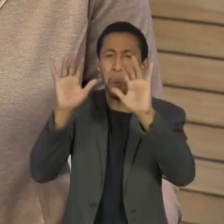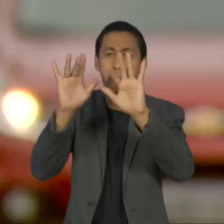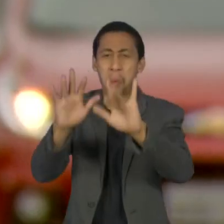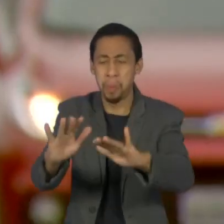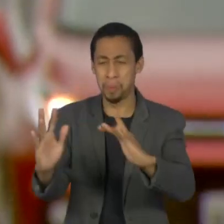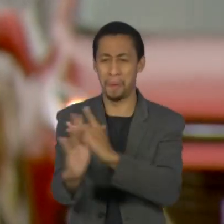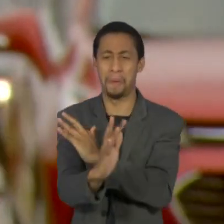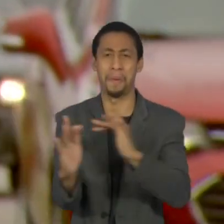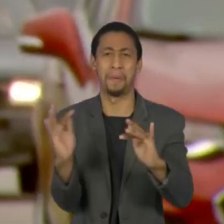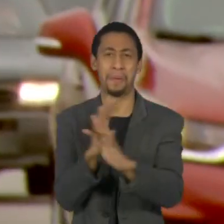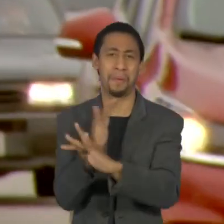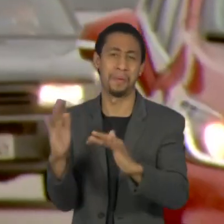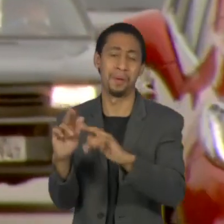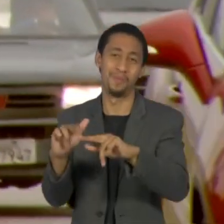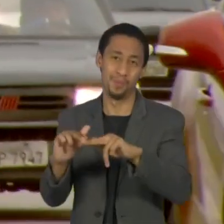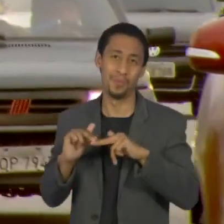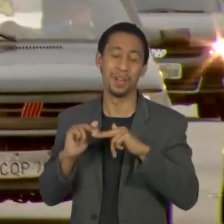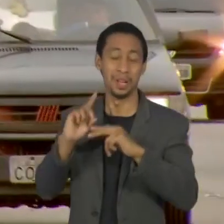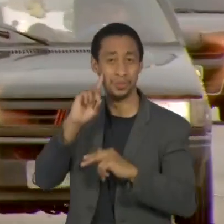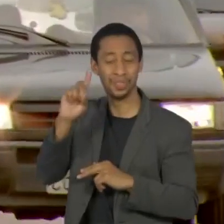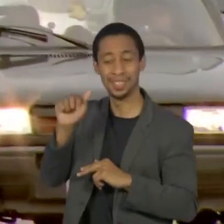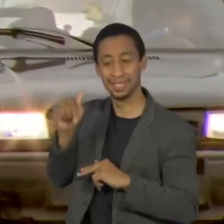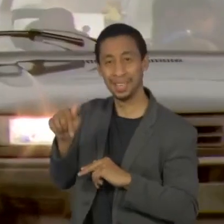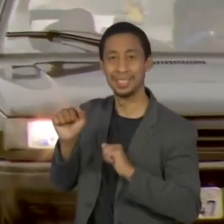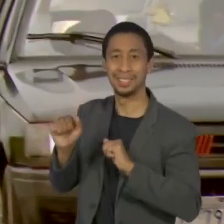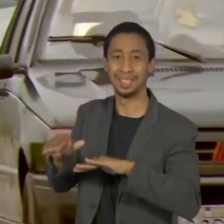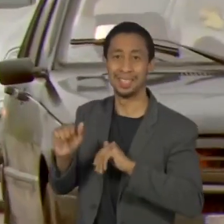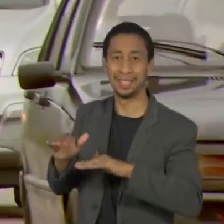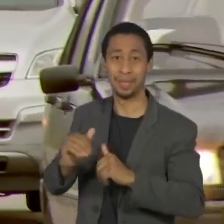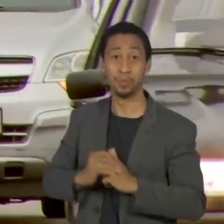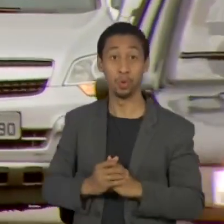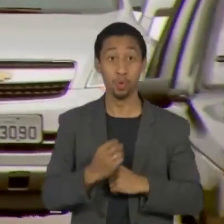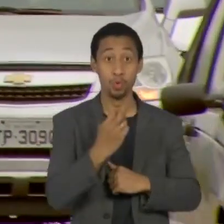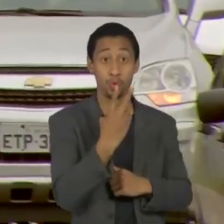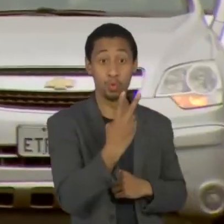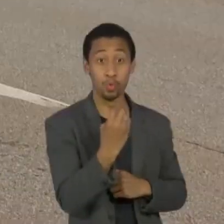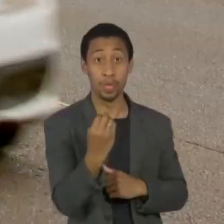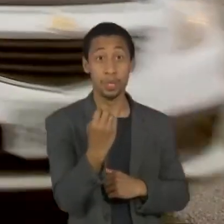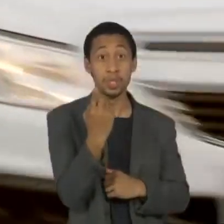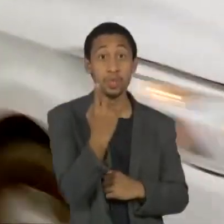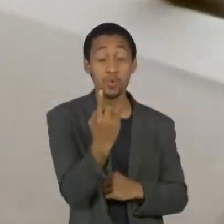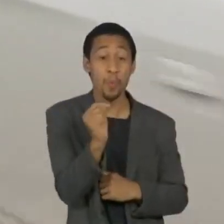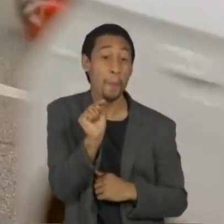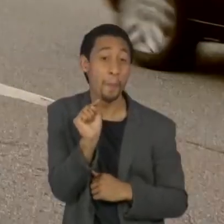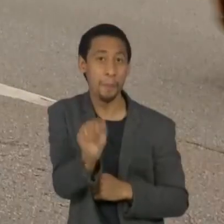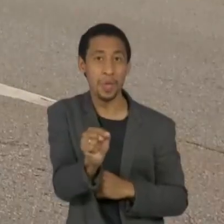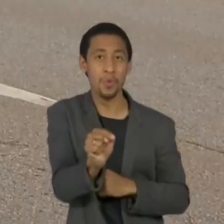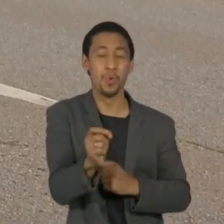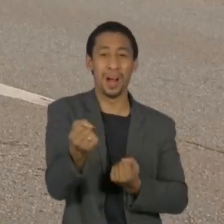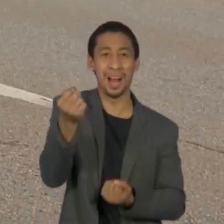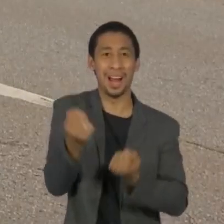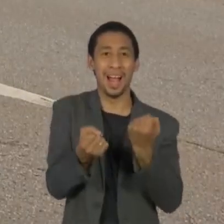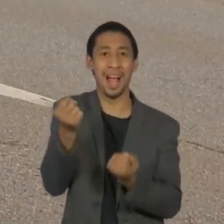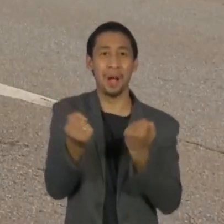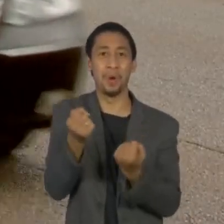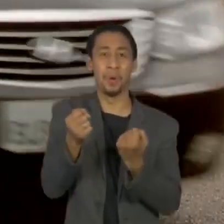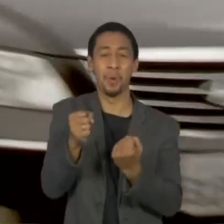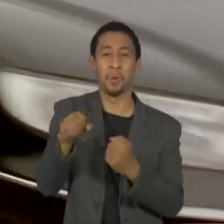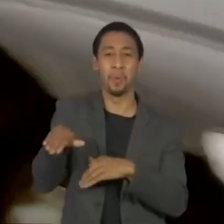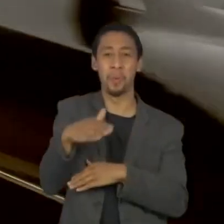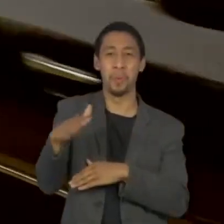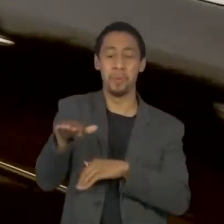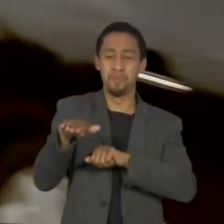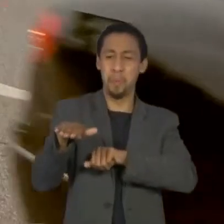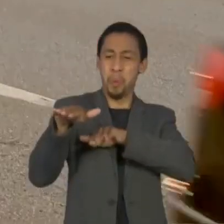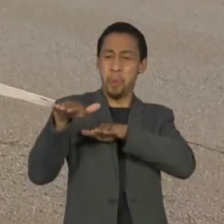prolongado. 215 mil veículos desceram para a Baixada Santista, alta de 20% em comparação ao